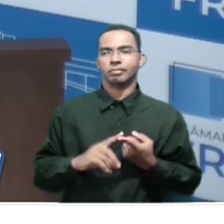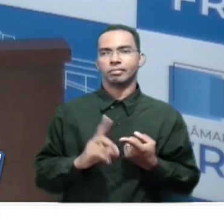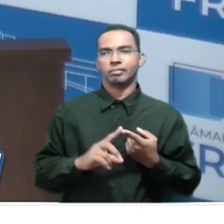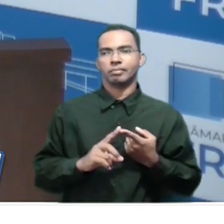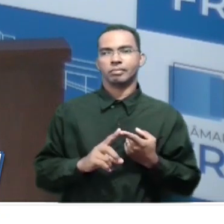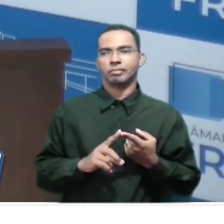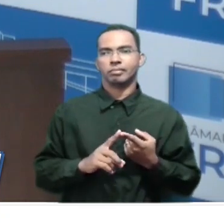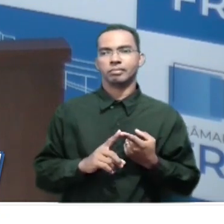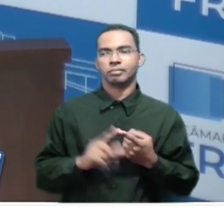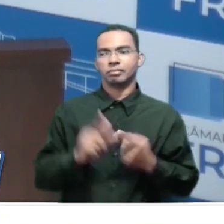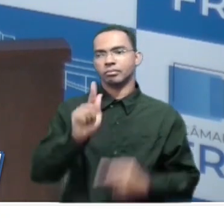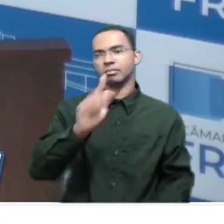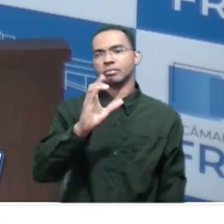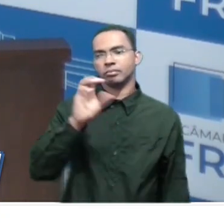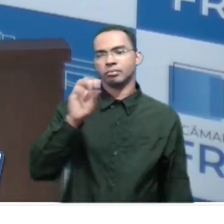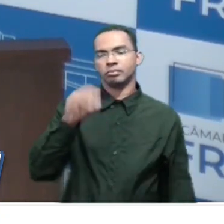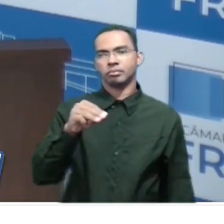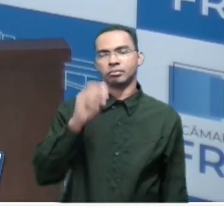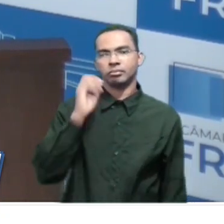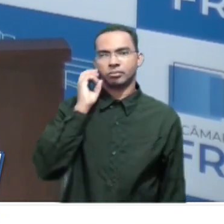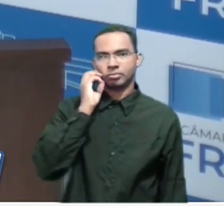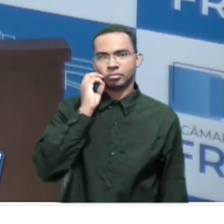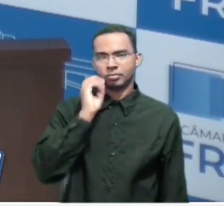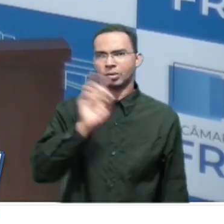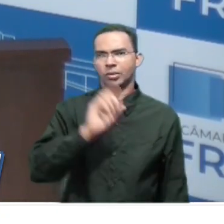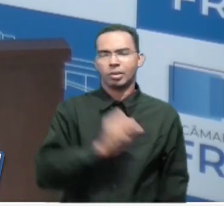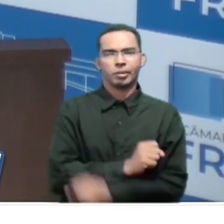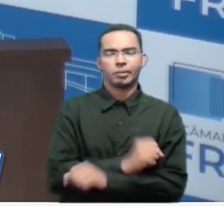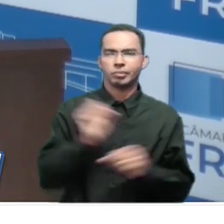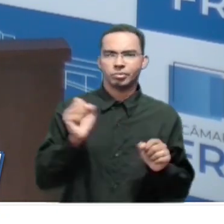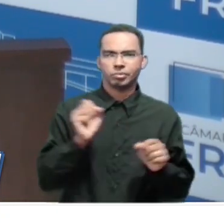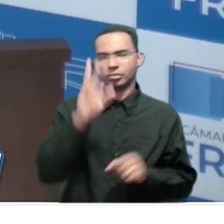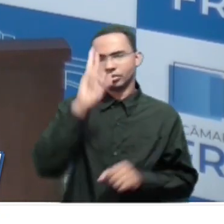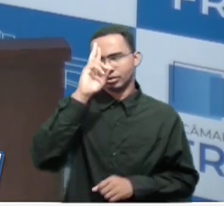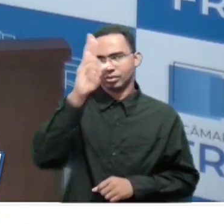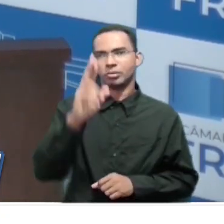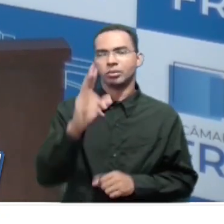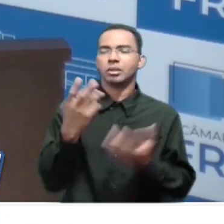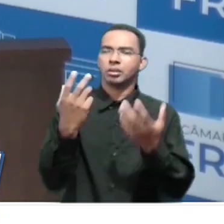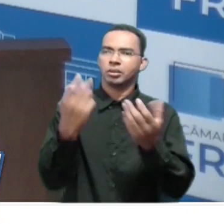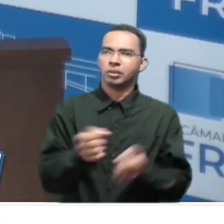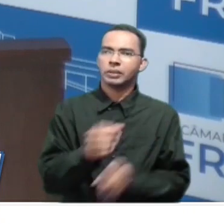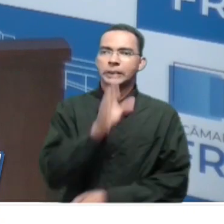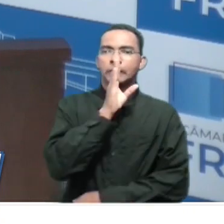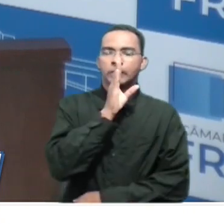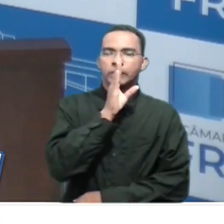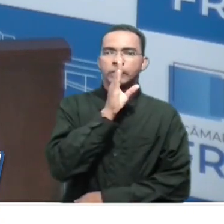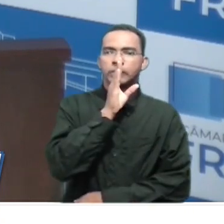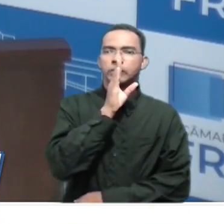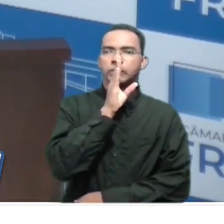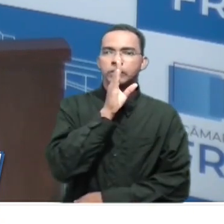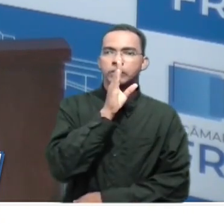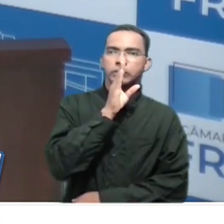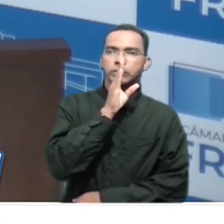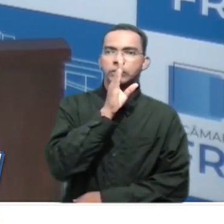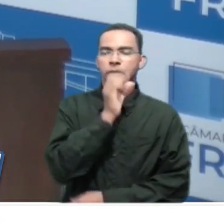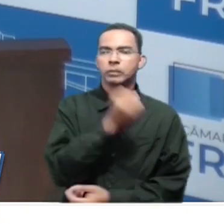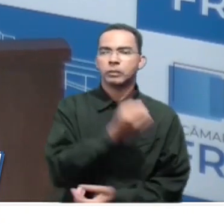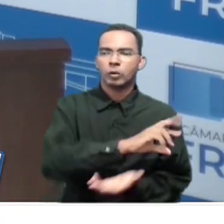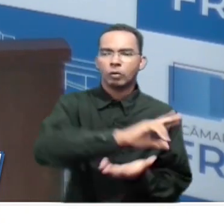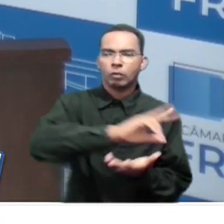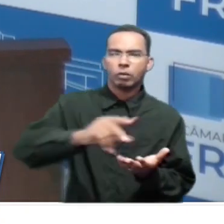da Guarda Municipal. Não é possível, senhores, tolerar calado tanta